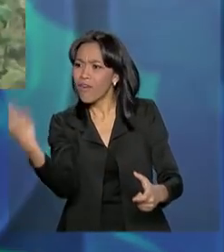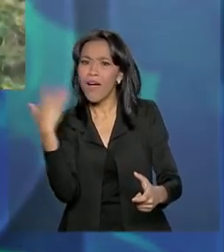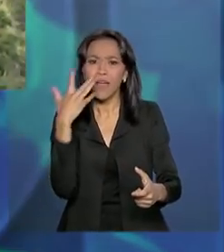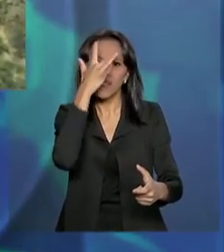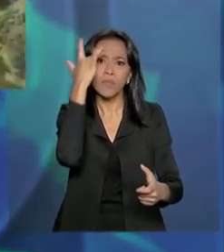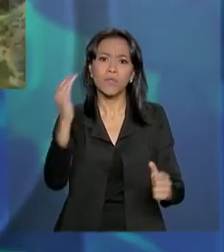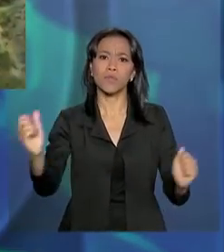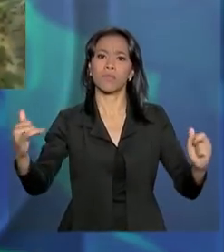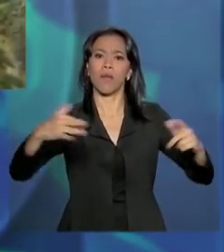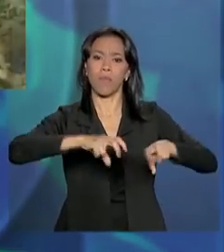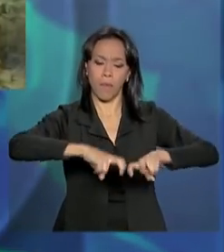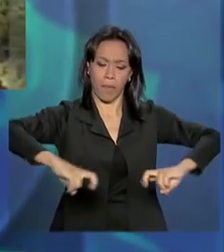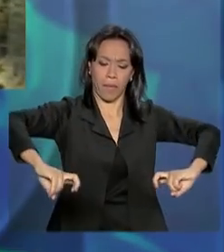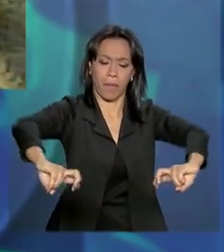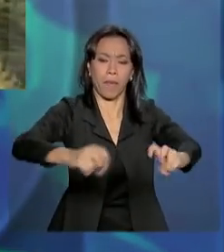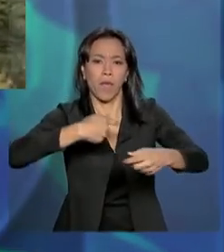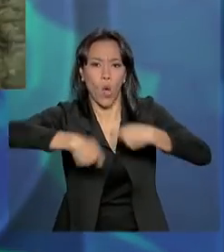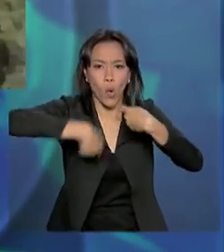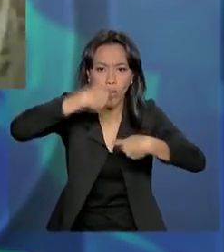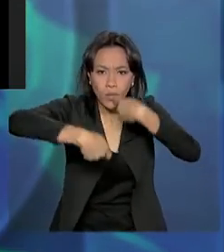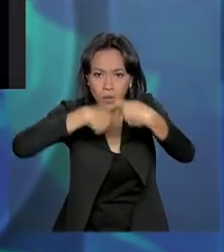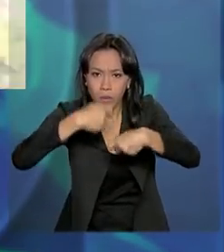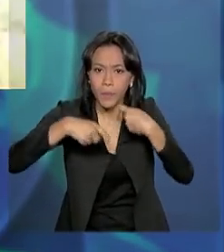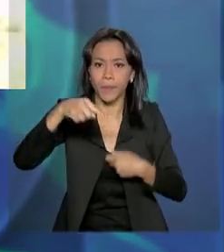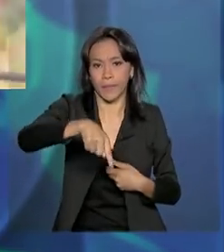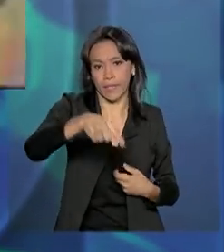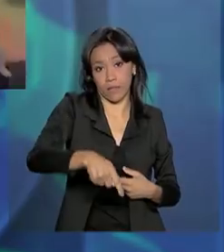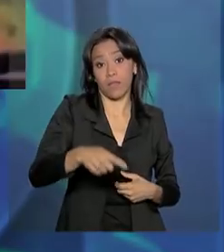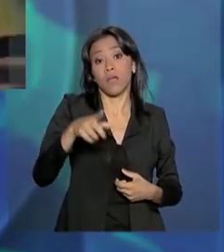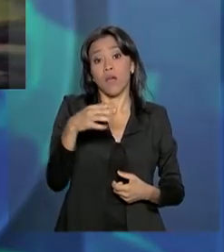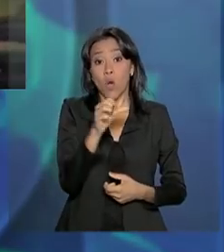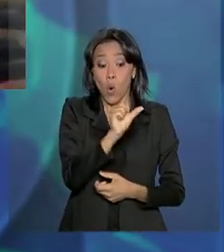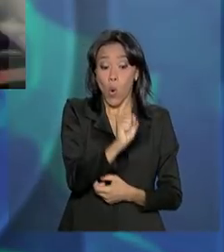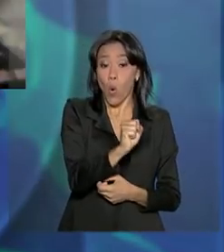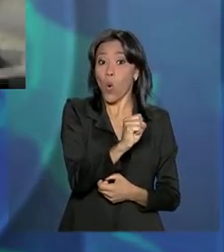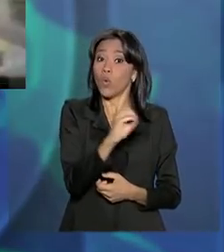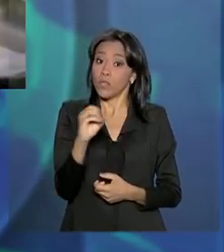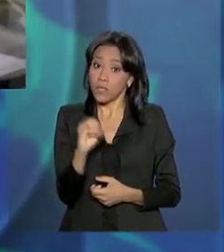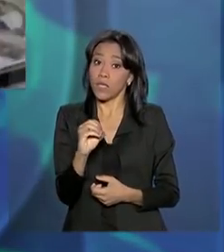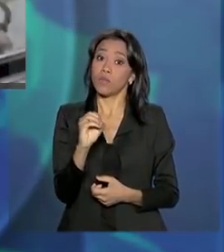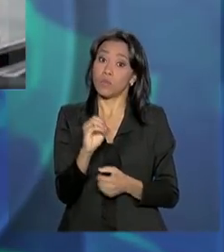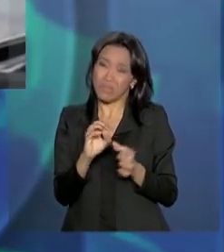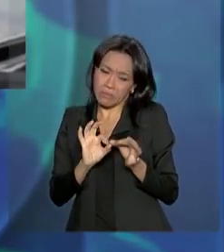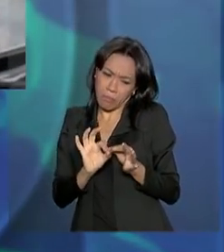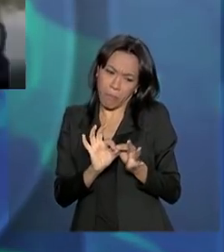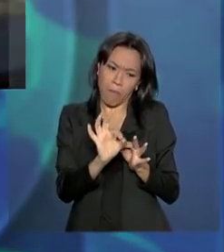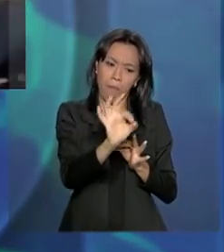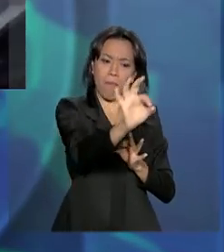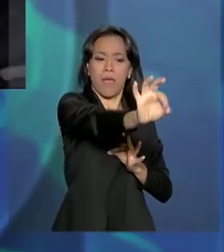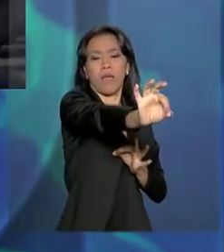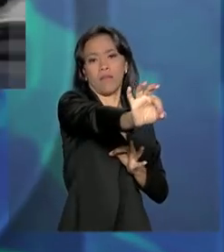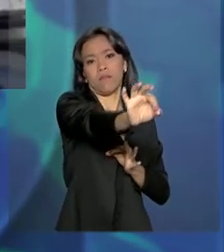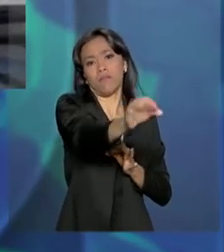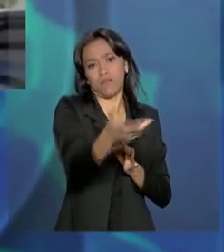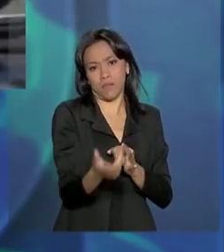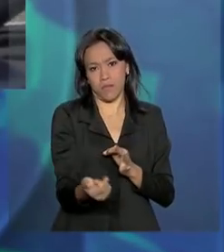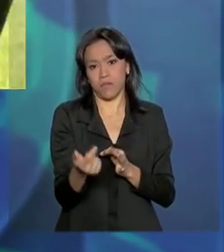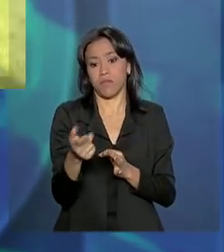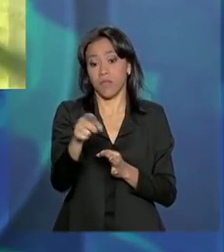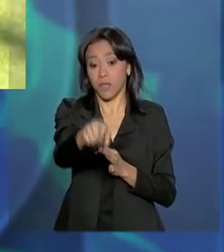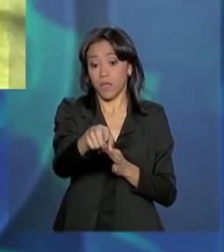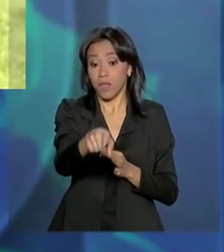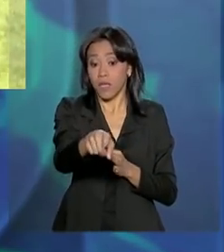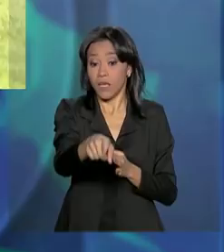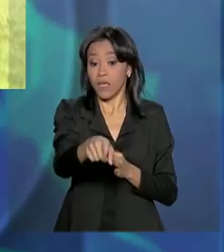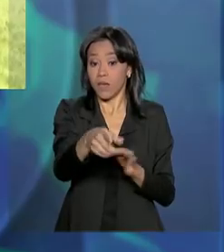a barragem se rompeu. Esse local está entre 800 metros e 1 quilômetro da posição original do refeitório.